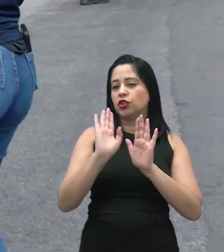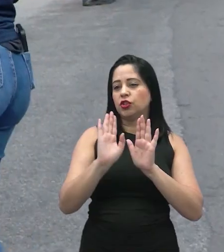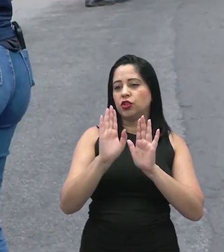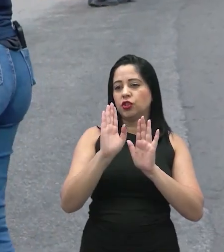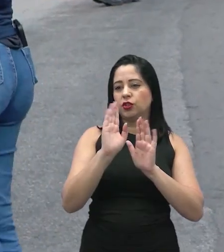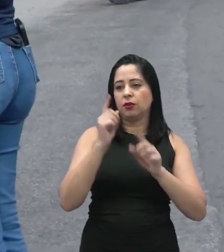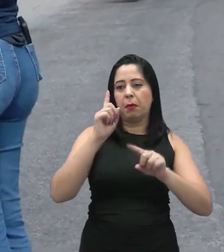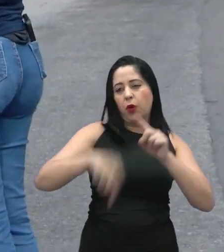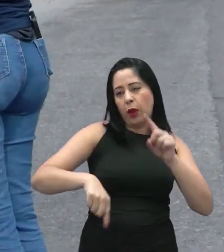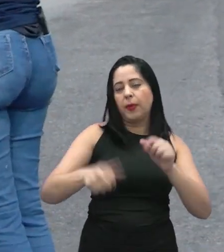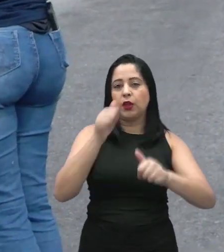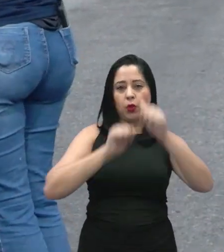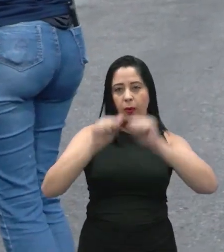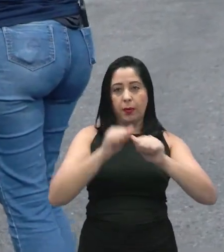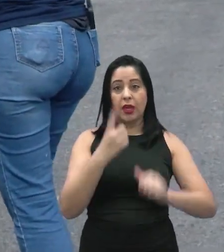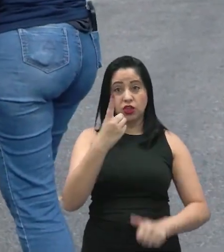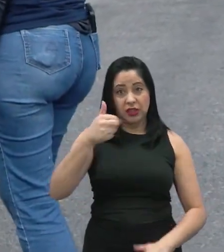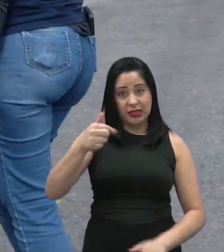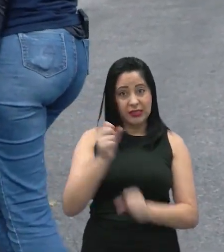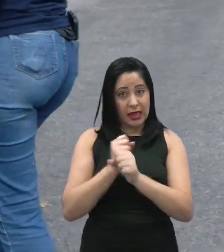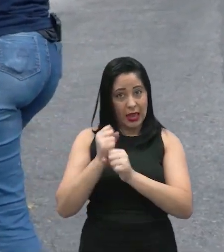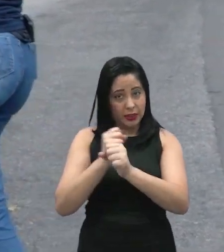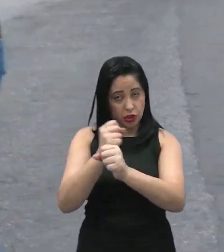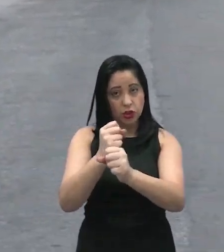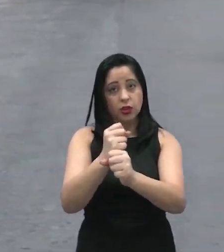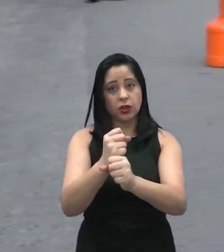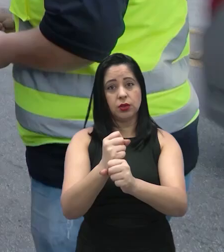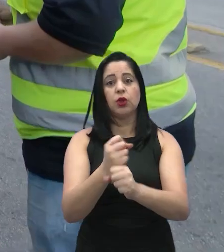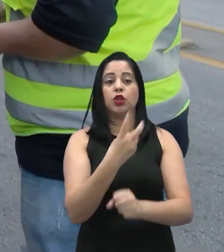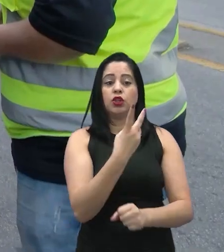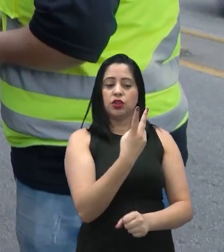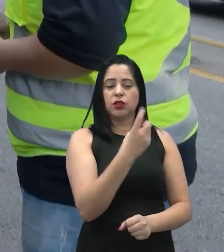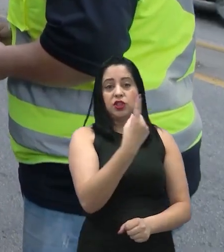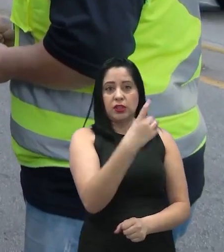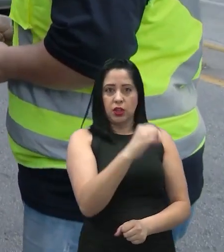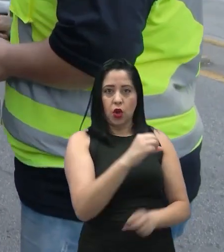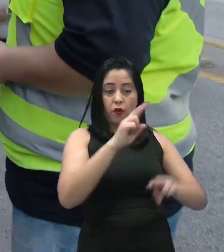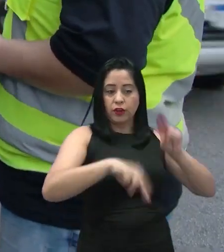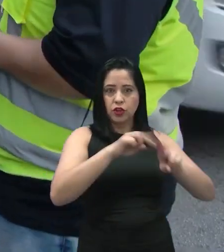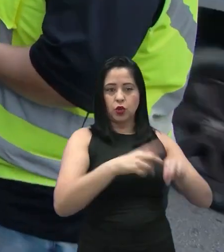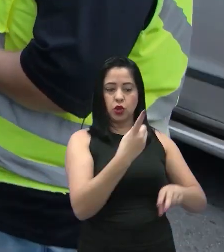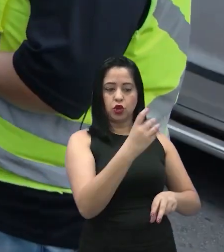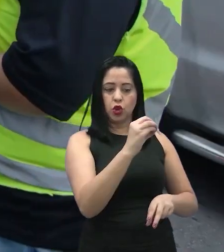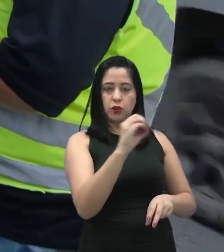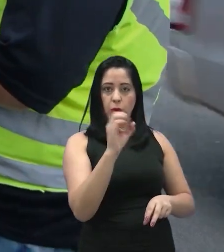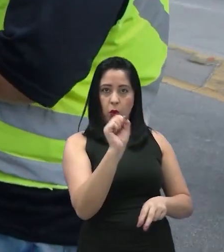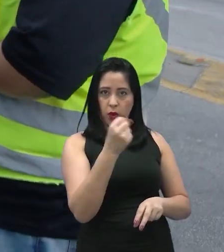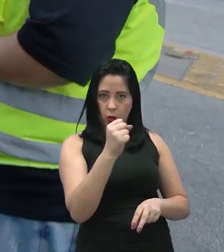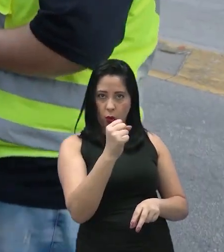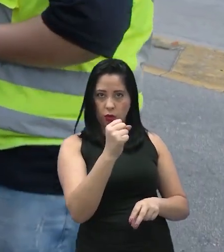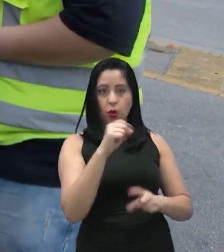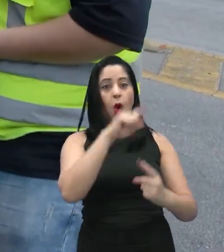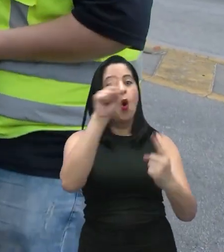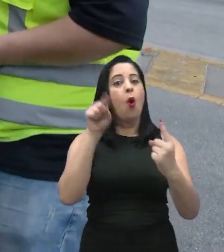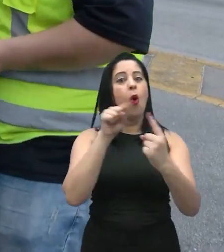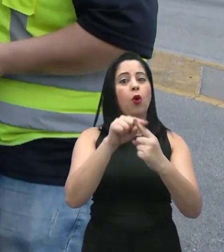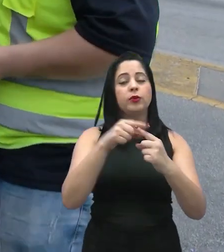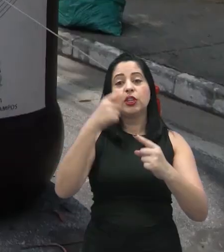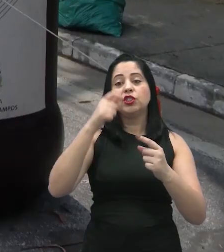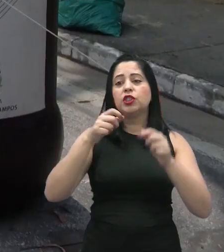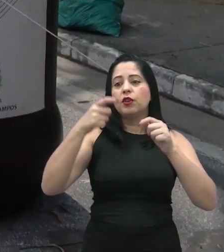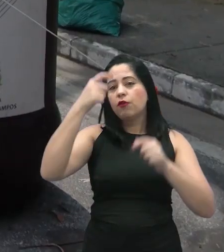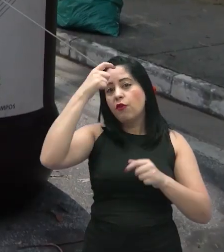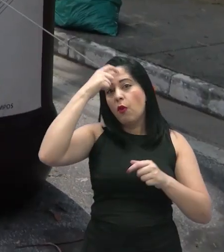anos. Em vigor desde 19 de junho de 2008, ela foi criada com o propósito de conscientizar